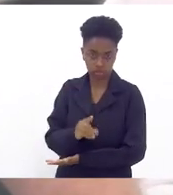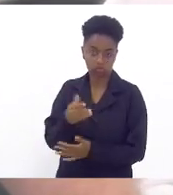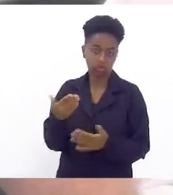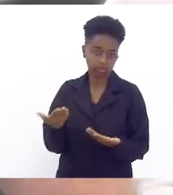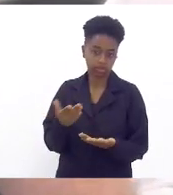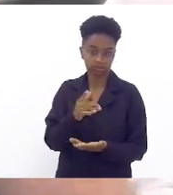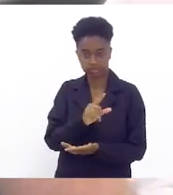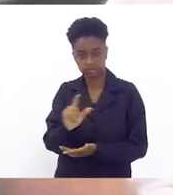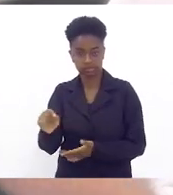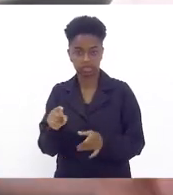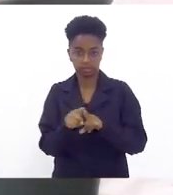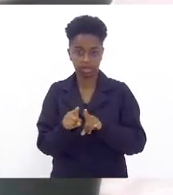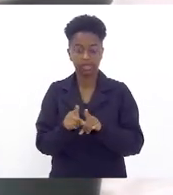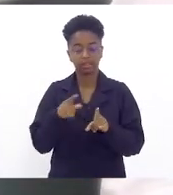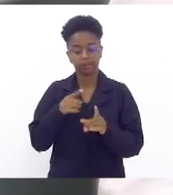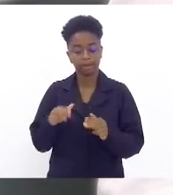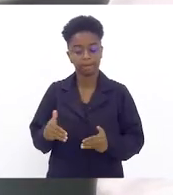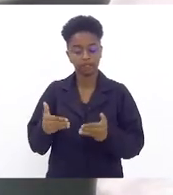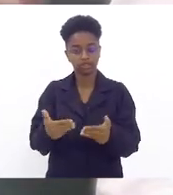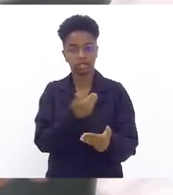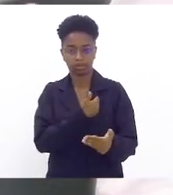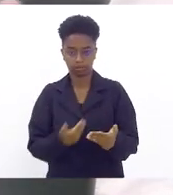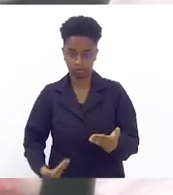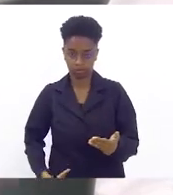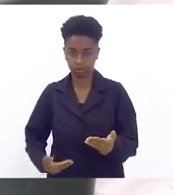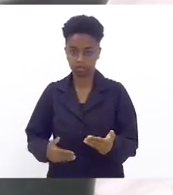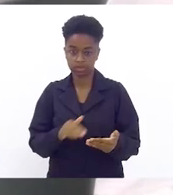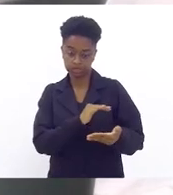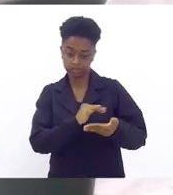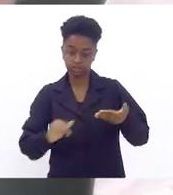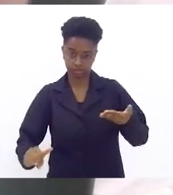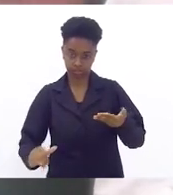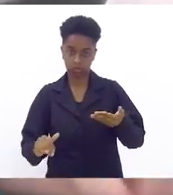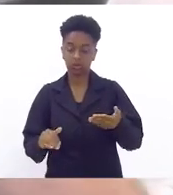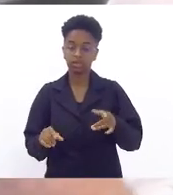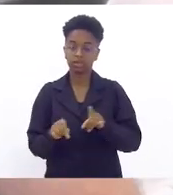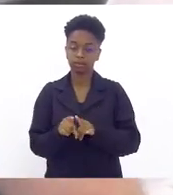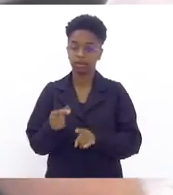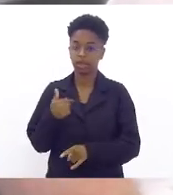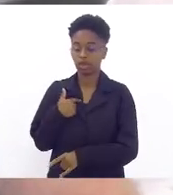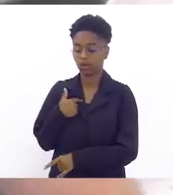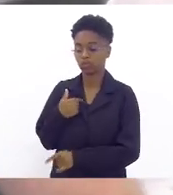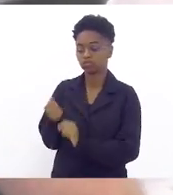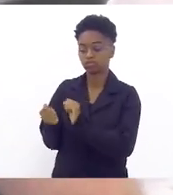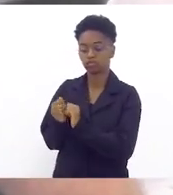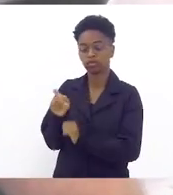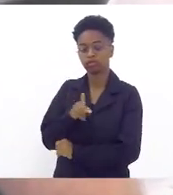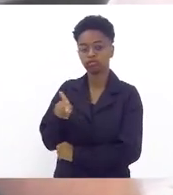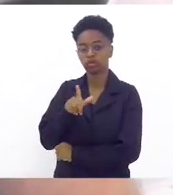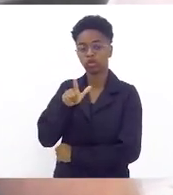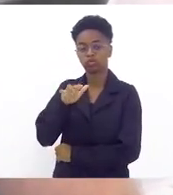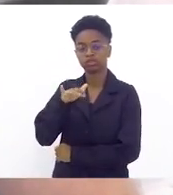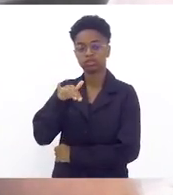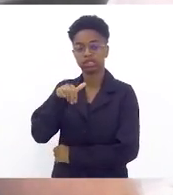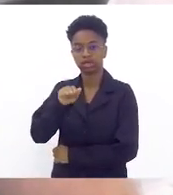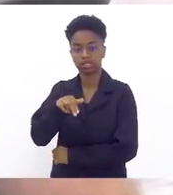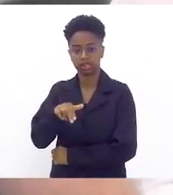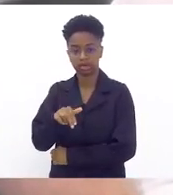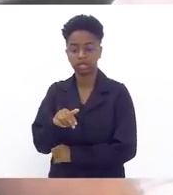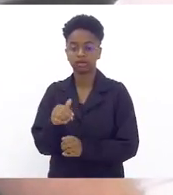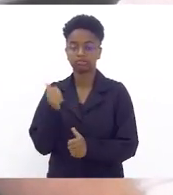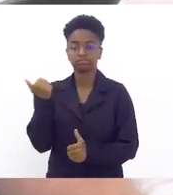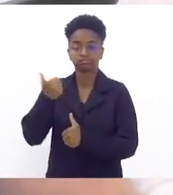teve um ministério público sugerindo uma retirada eu e a professora Luciana Assumimos essa